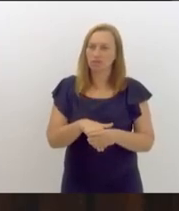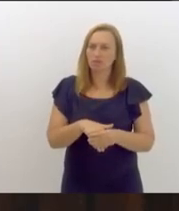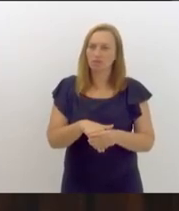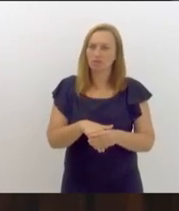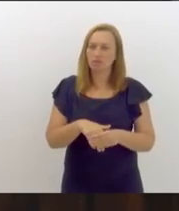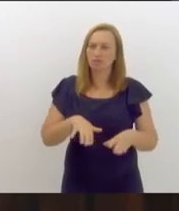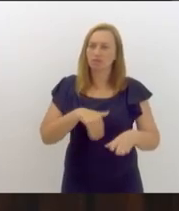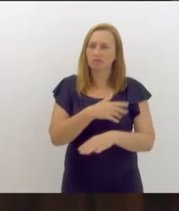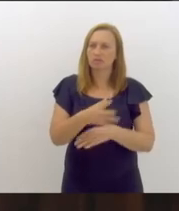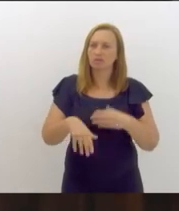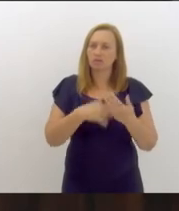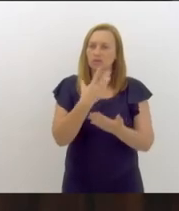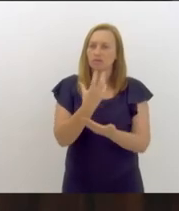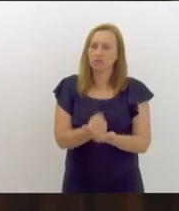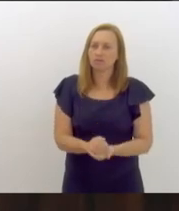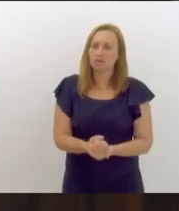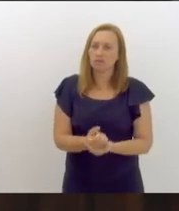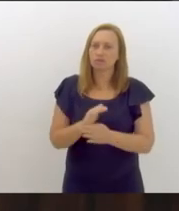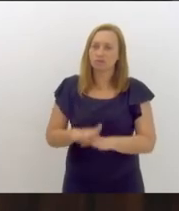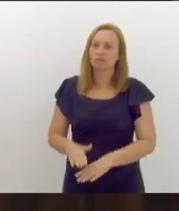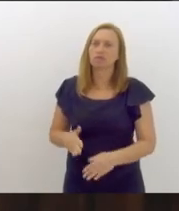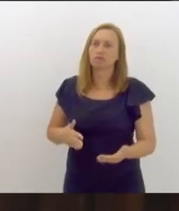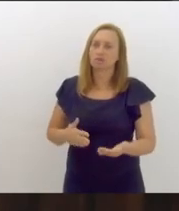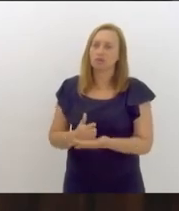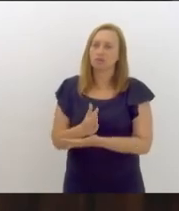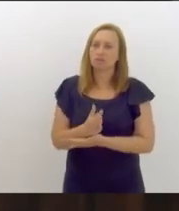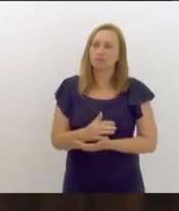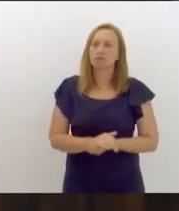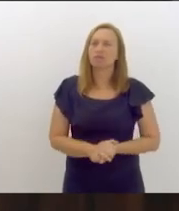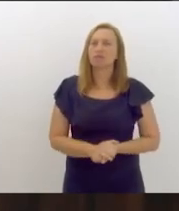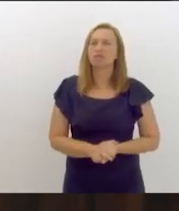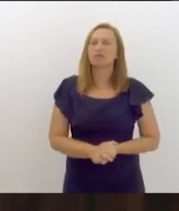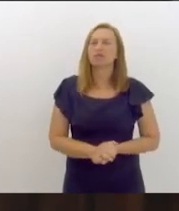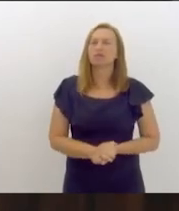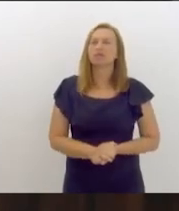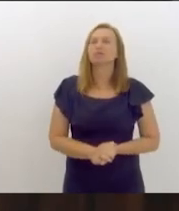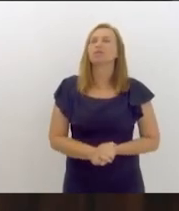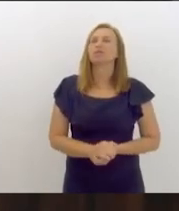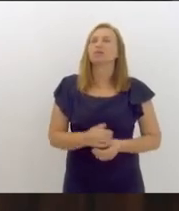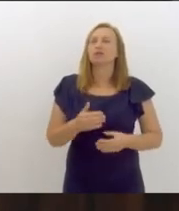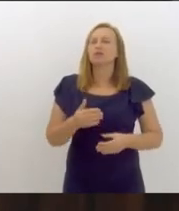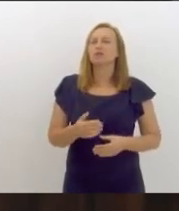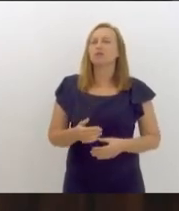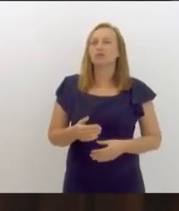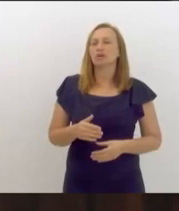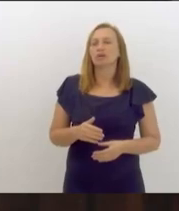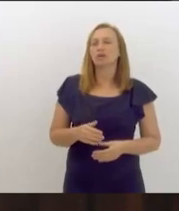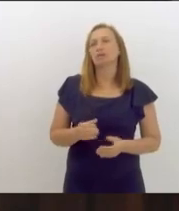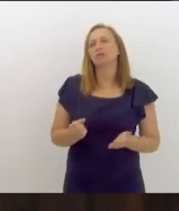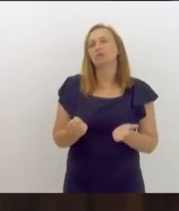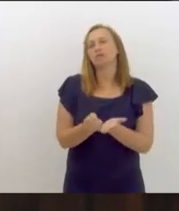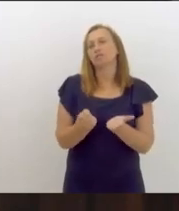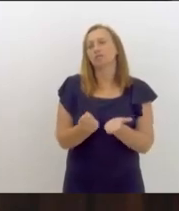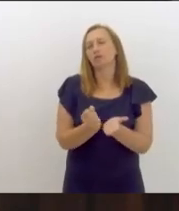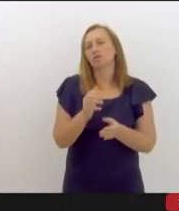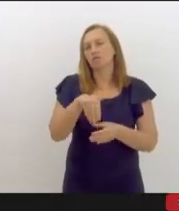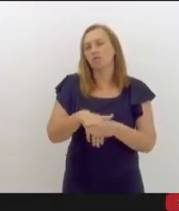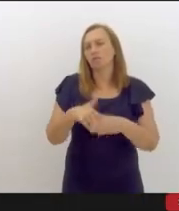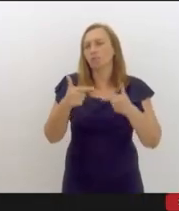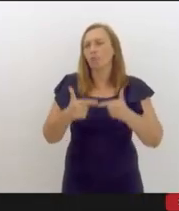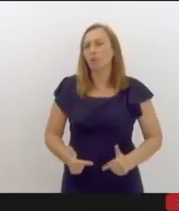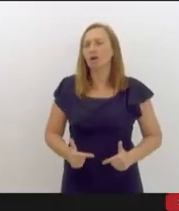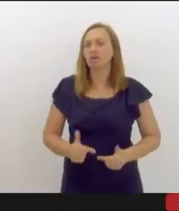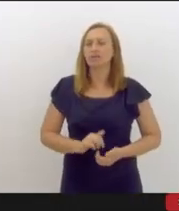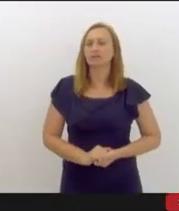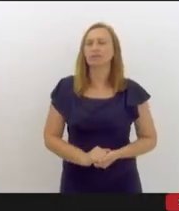em votação aprovado com abstenção do deputado Samuel Malafaia